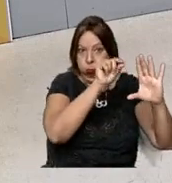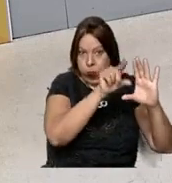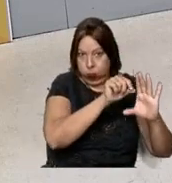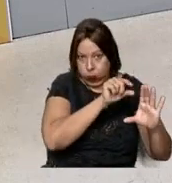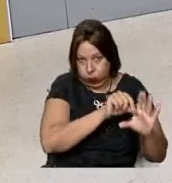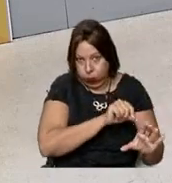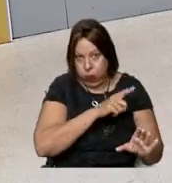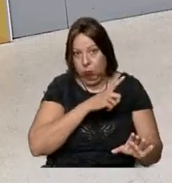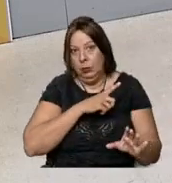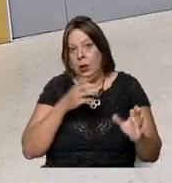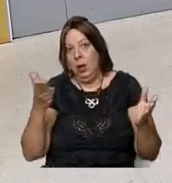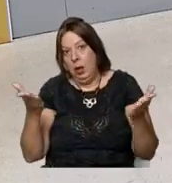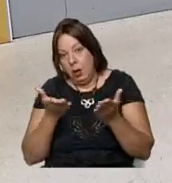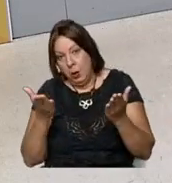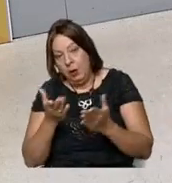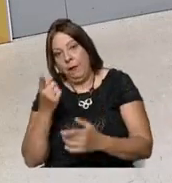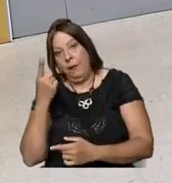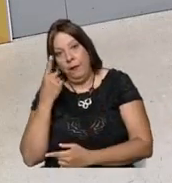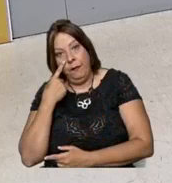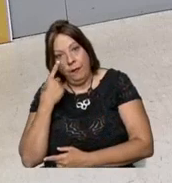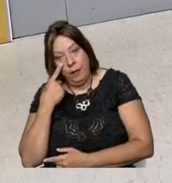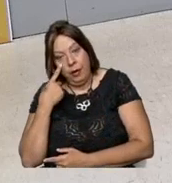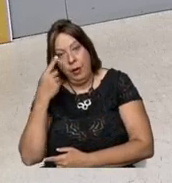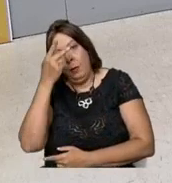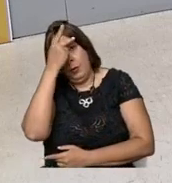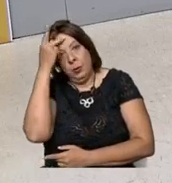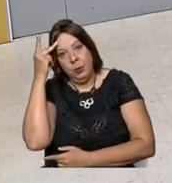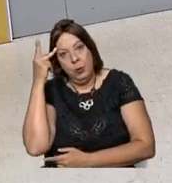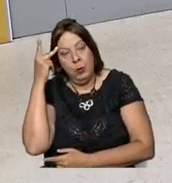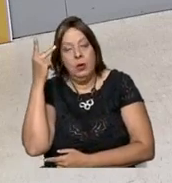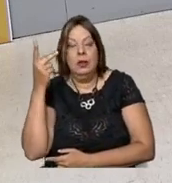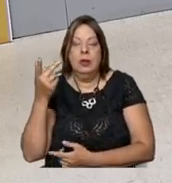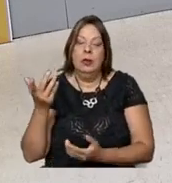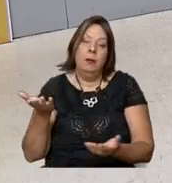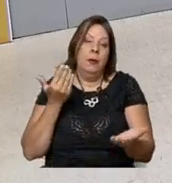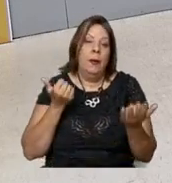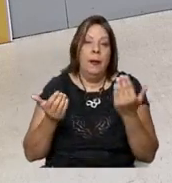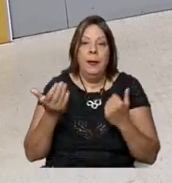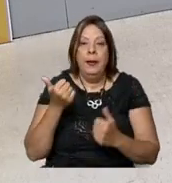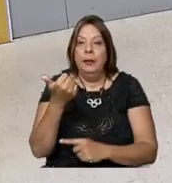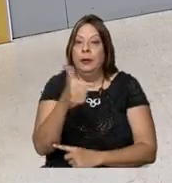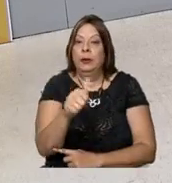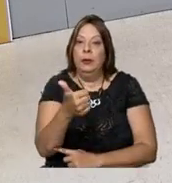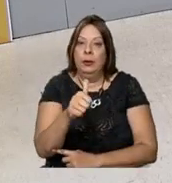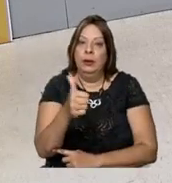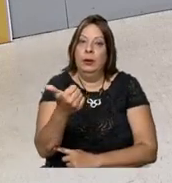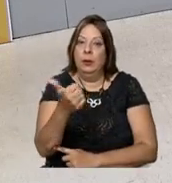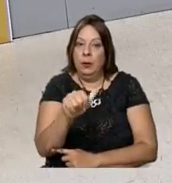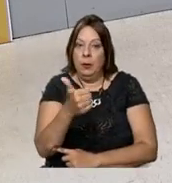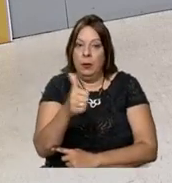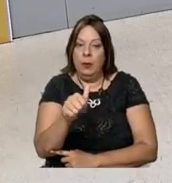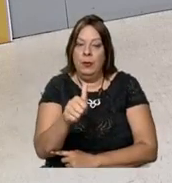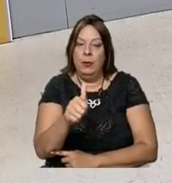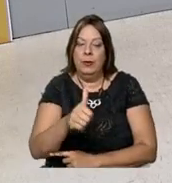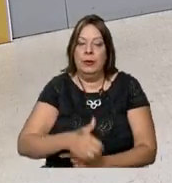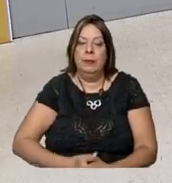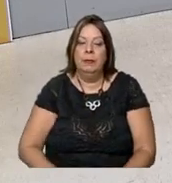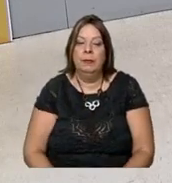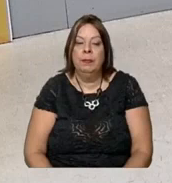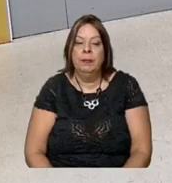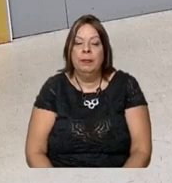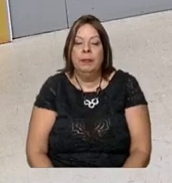coração do povo sergipano que tá batendo forte nesse momento. Vamos lá, bolinha de número 11. Você tem 11? Então marca.